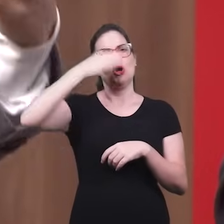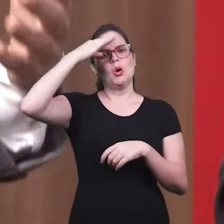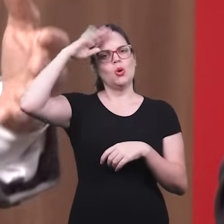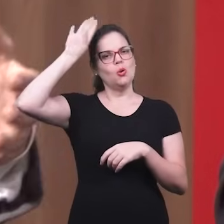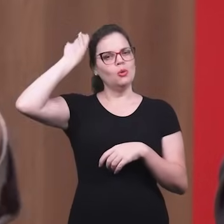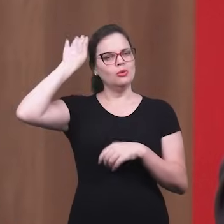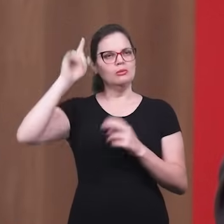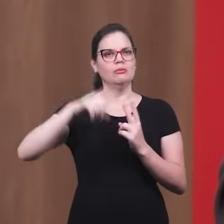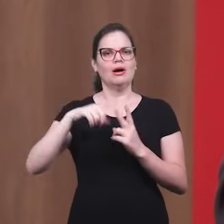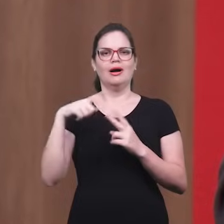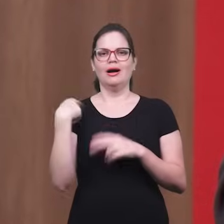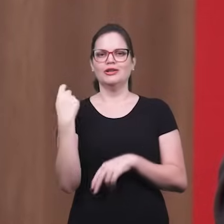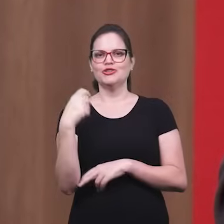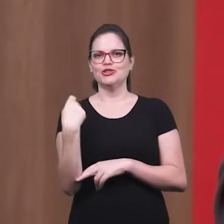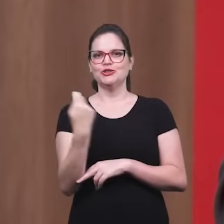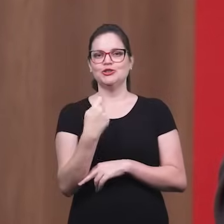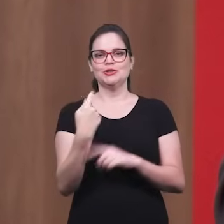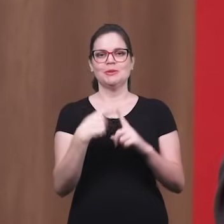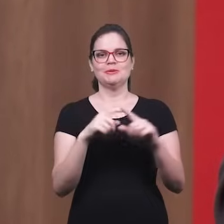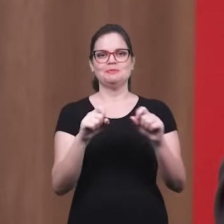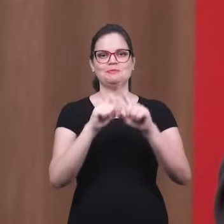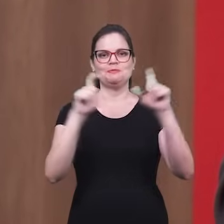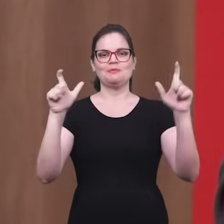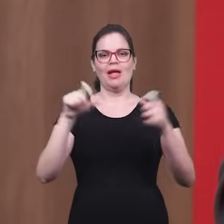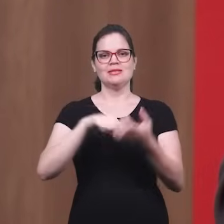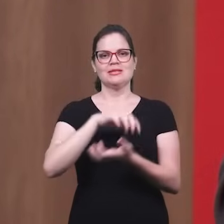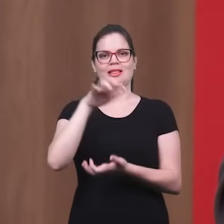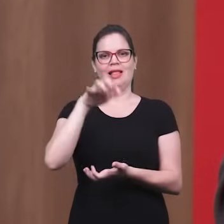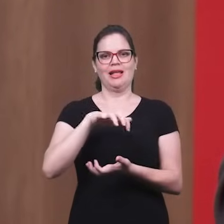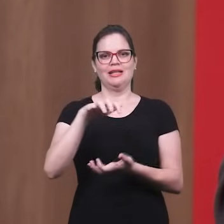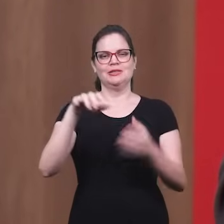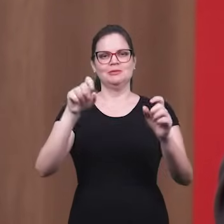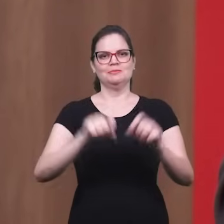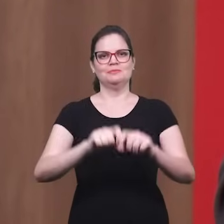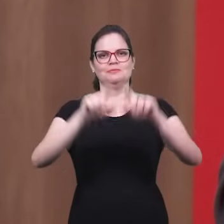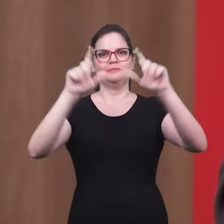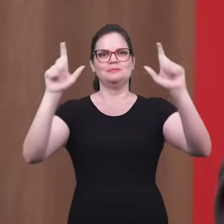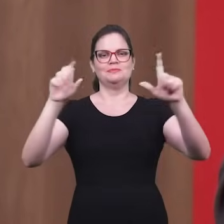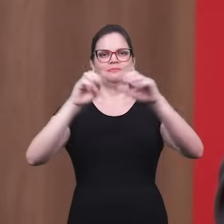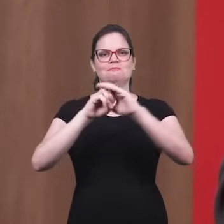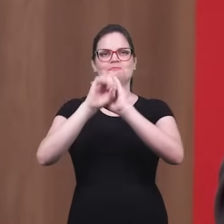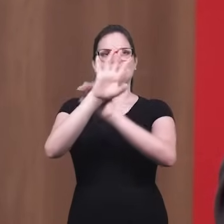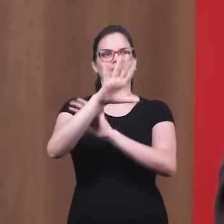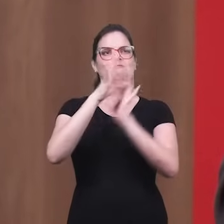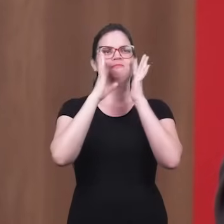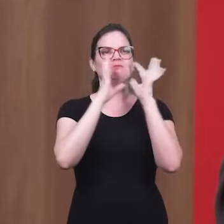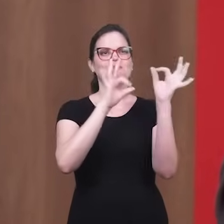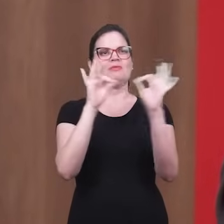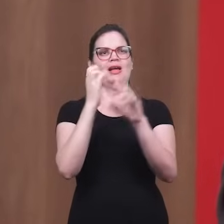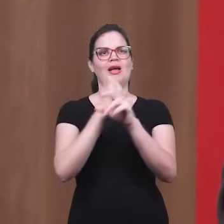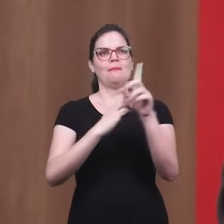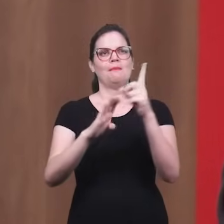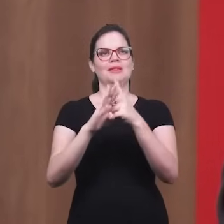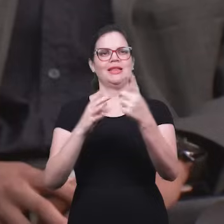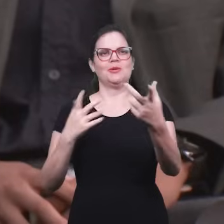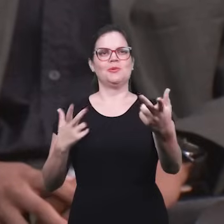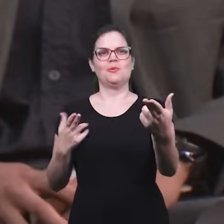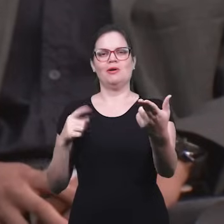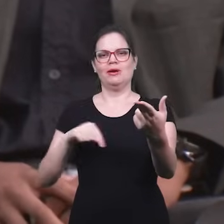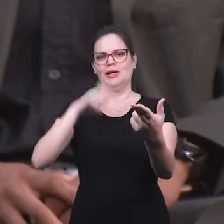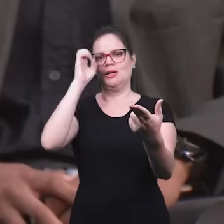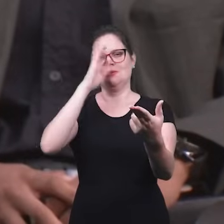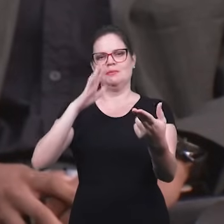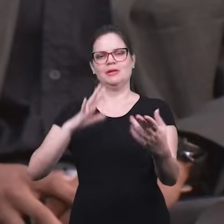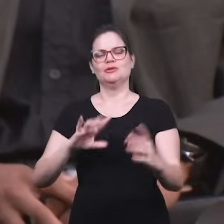onde for, na Argentina, e você abre o satélite e você está assistindo a Escola Bíblica Dominical. Nós